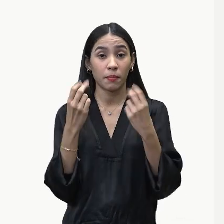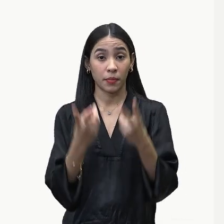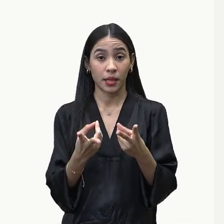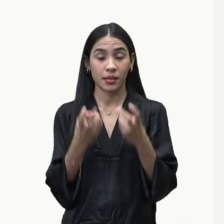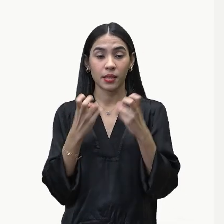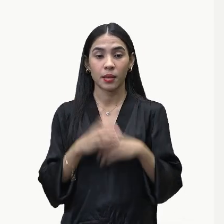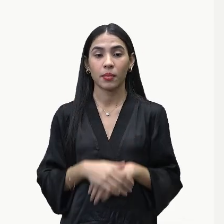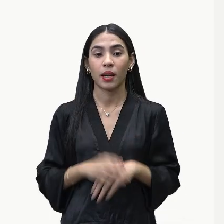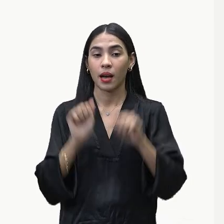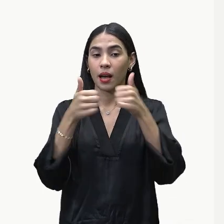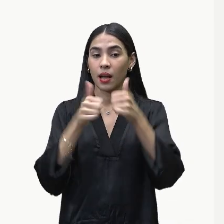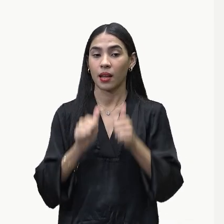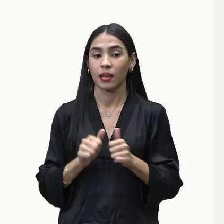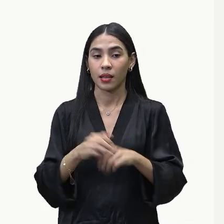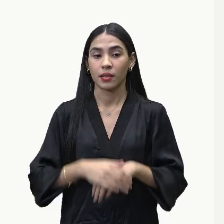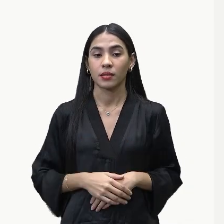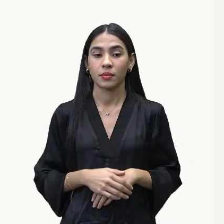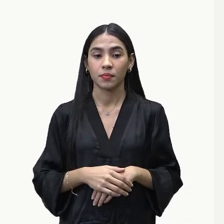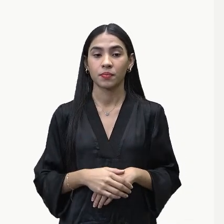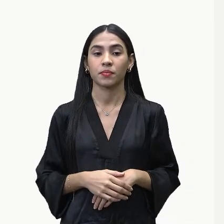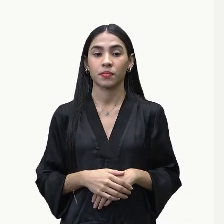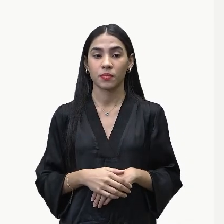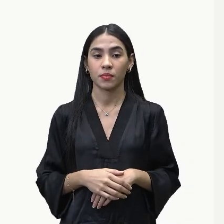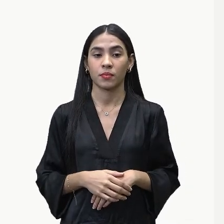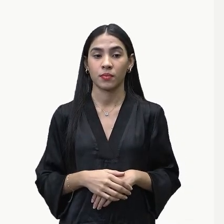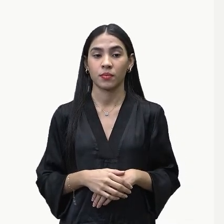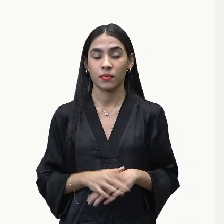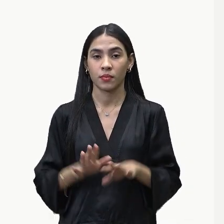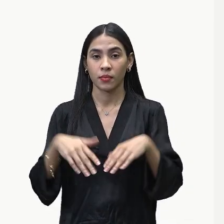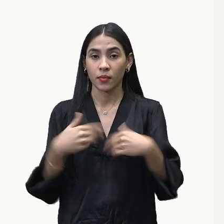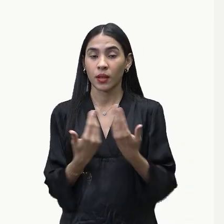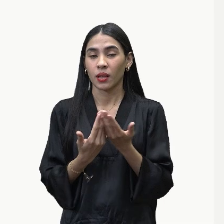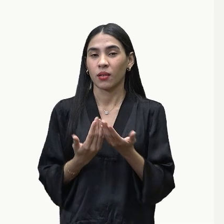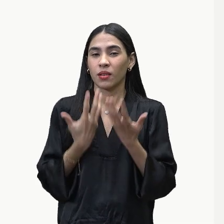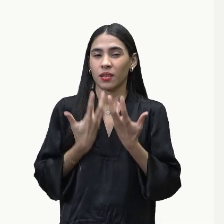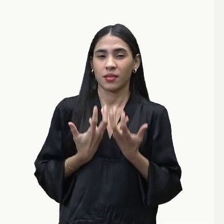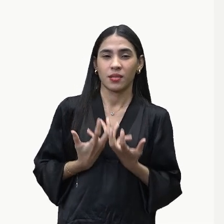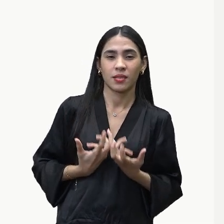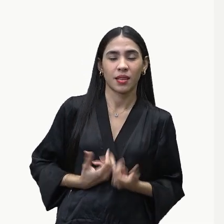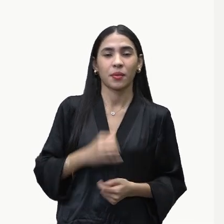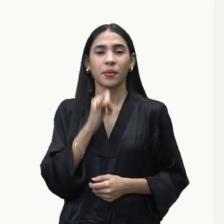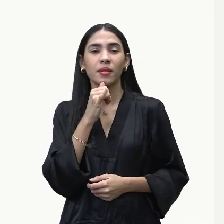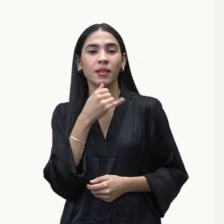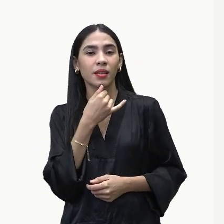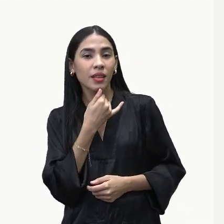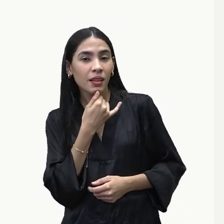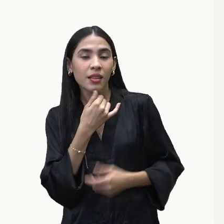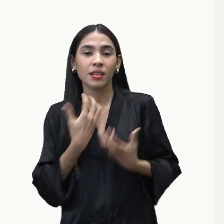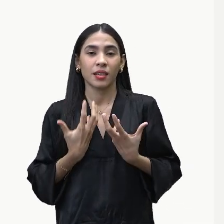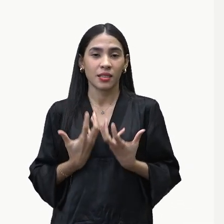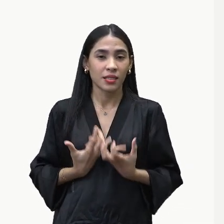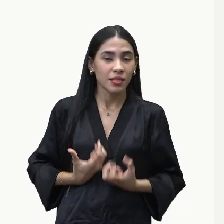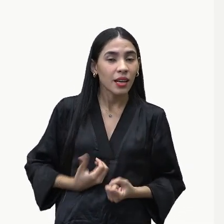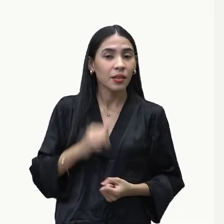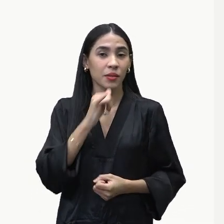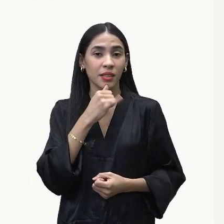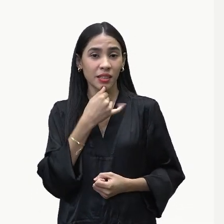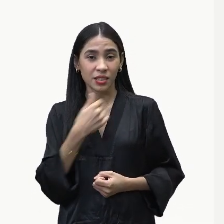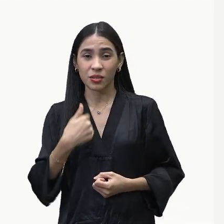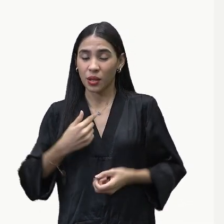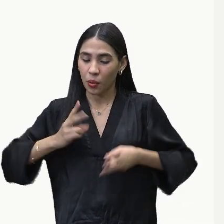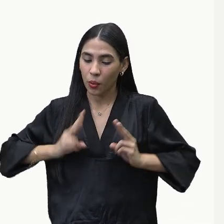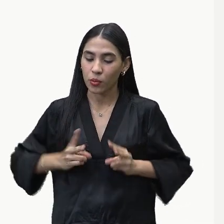construção, ok? Vinhas, olha só, vinhas fatigado e triste e fatigado eu